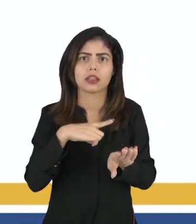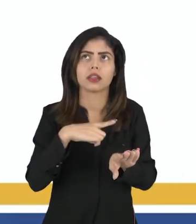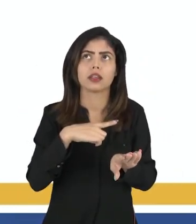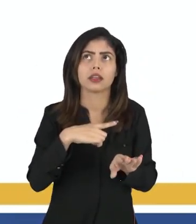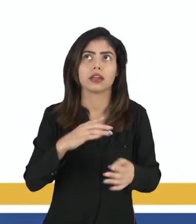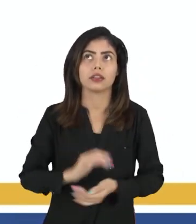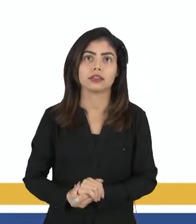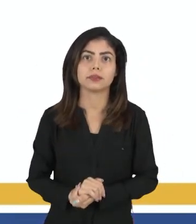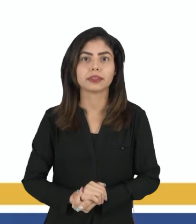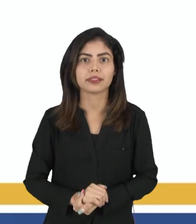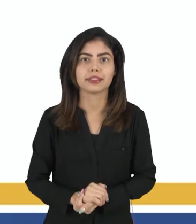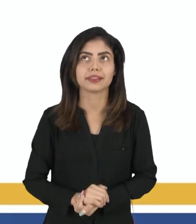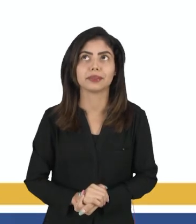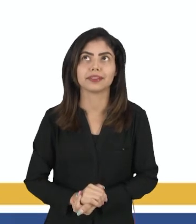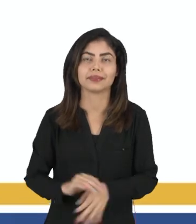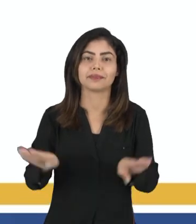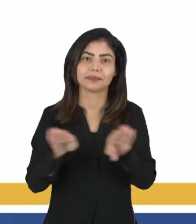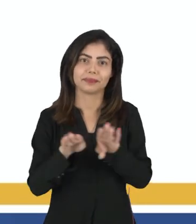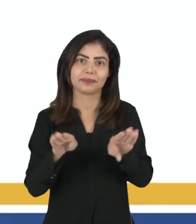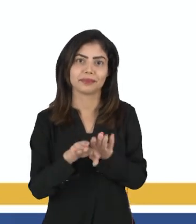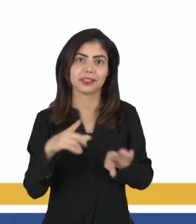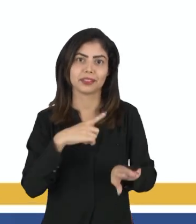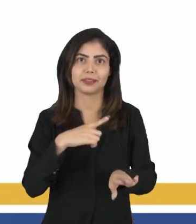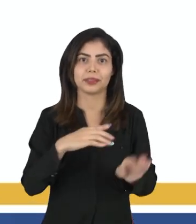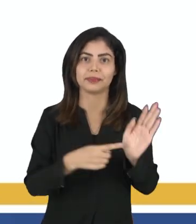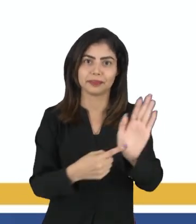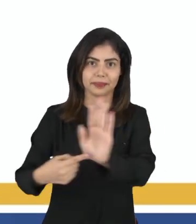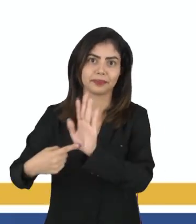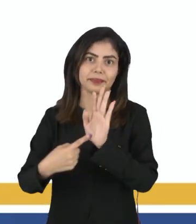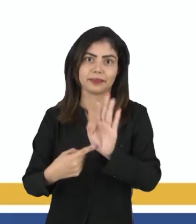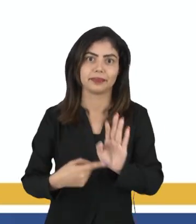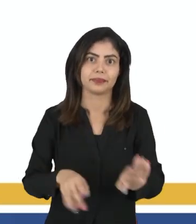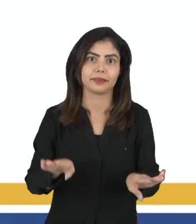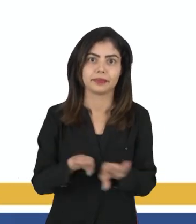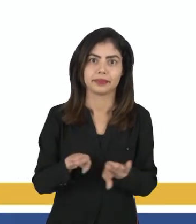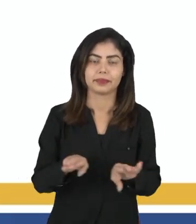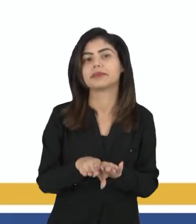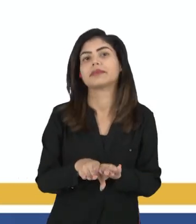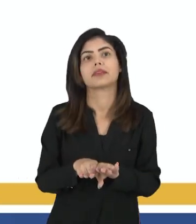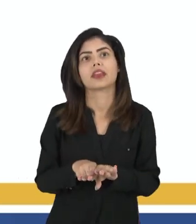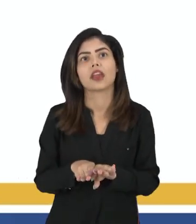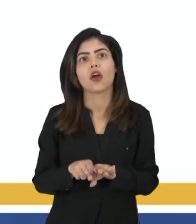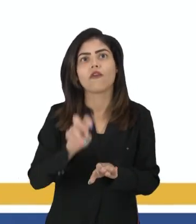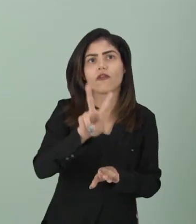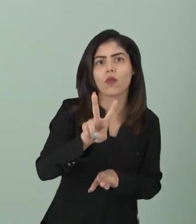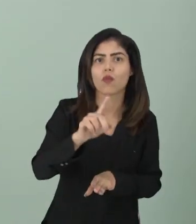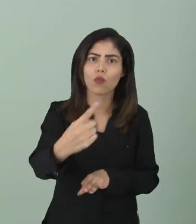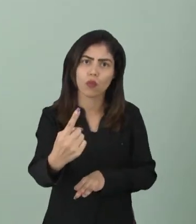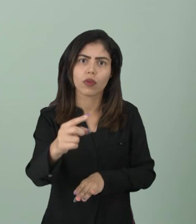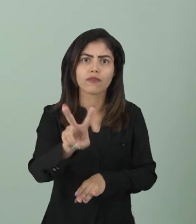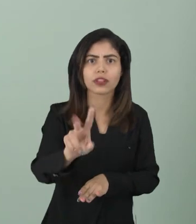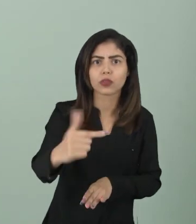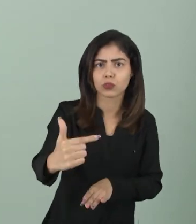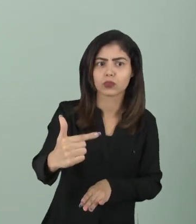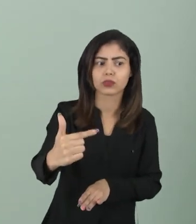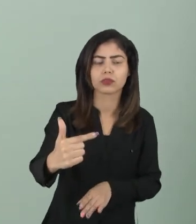apresentam estas frases? Tá? E como são conhecidos o V1 e o V2?